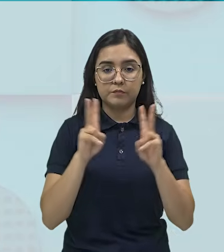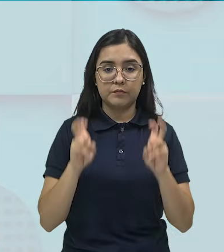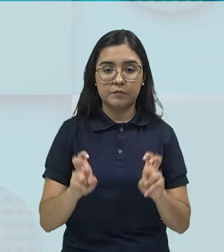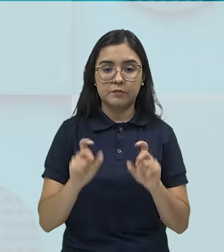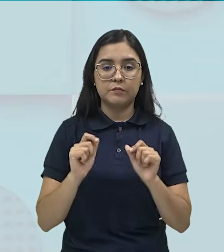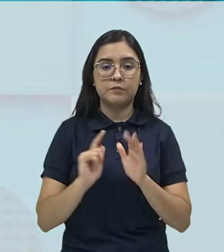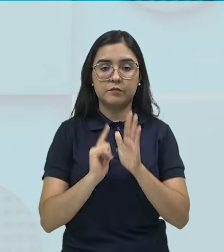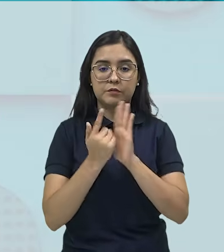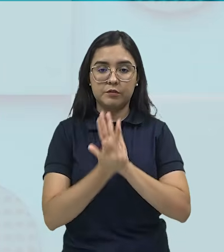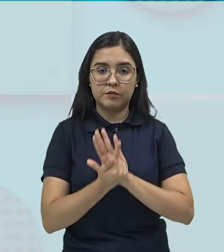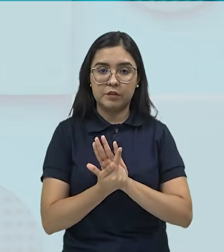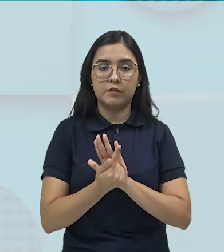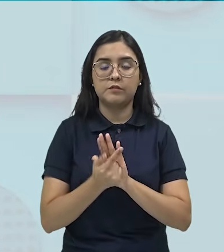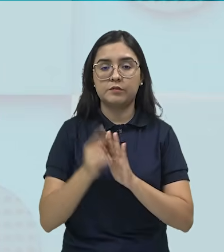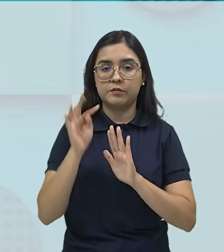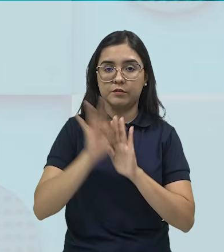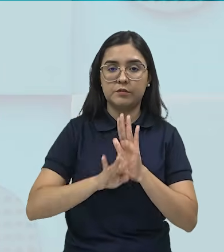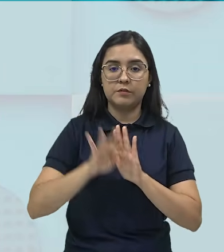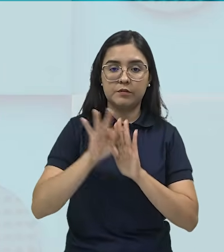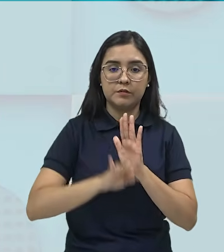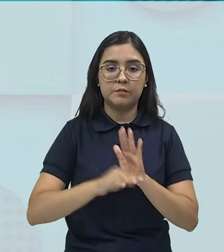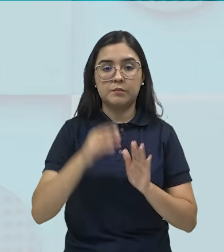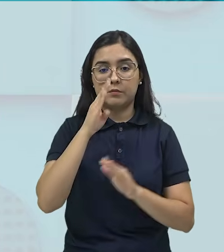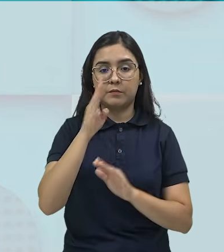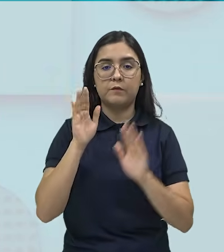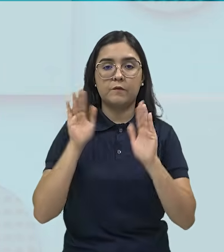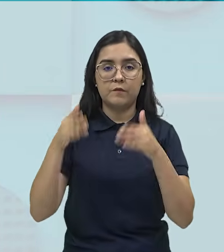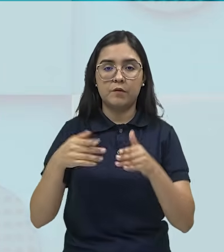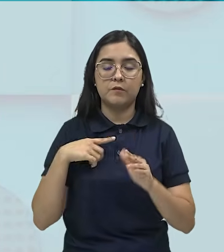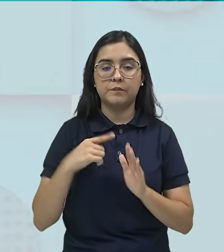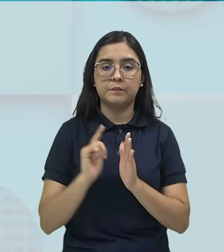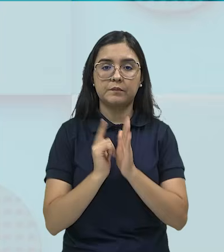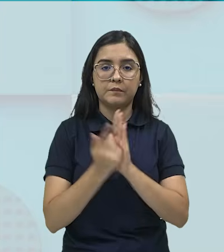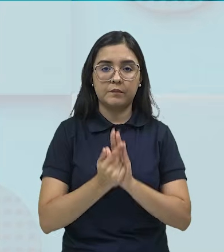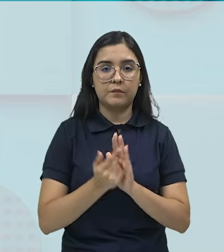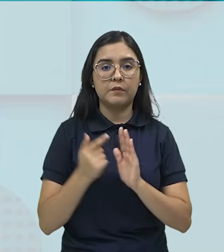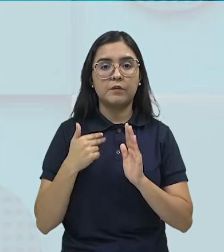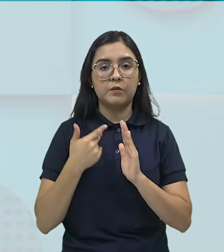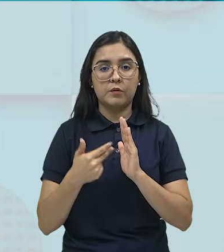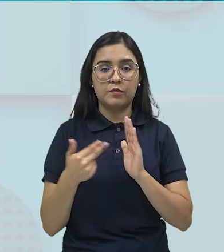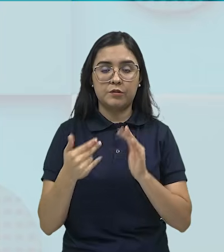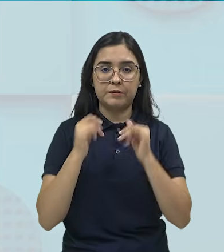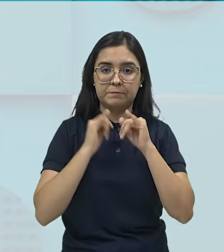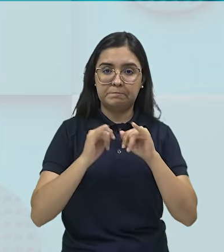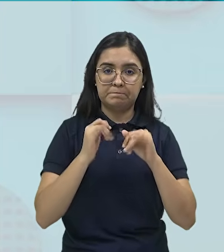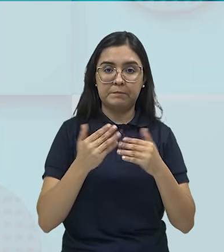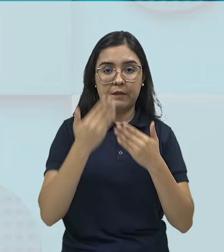os gêneros textuais e principalmente o gênero textual notícia.